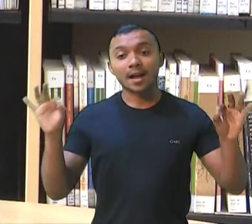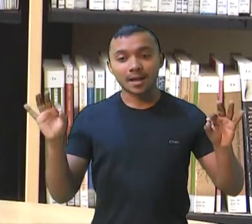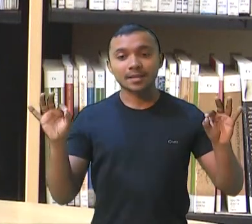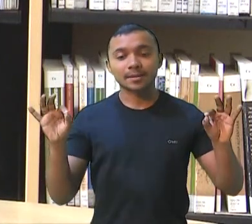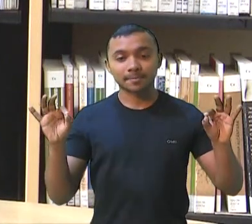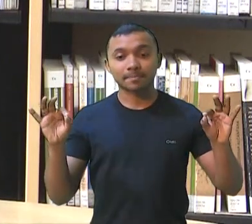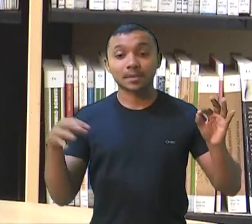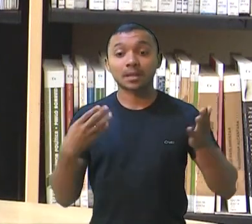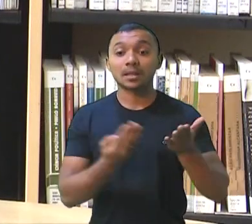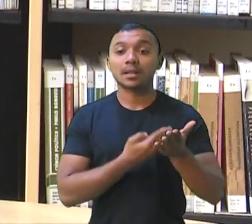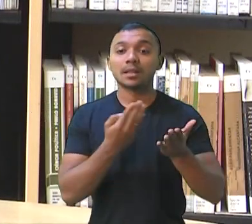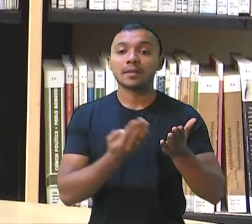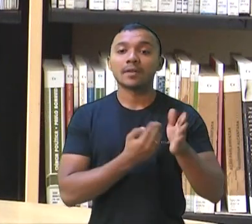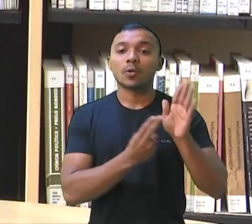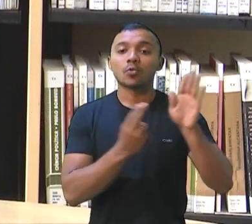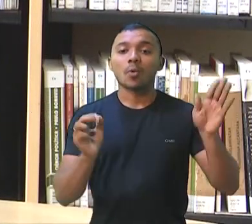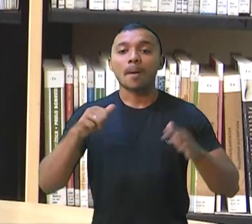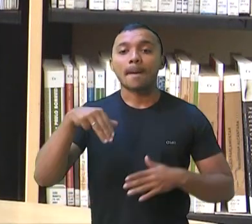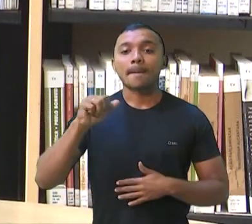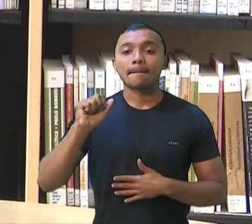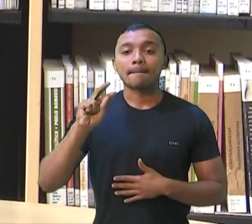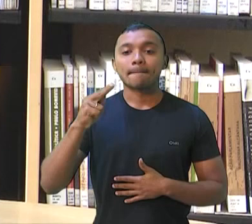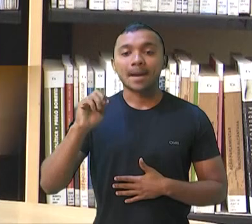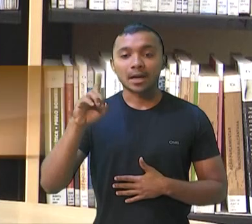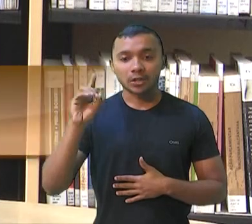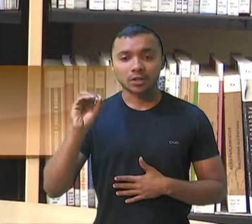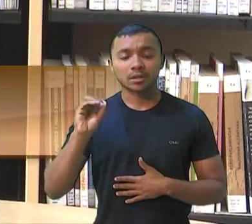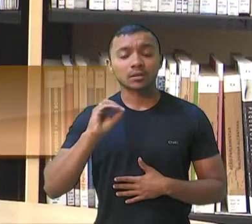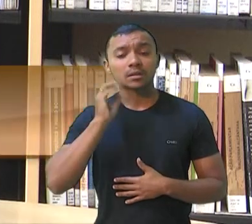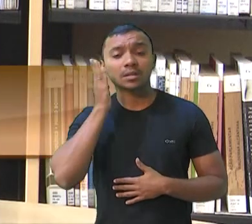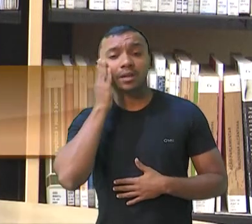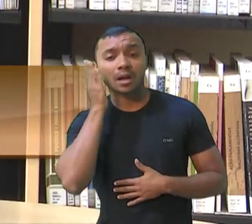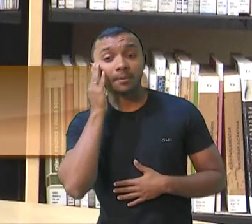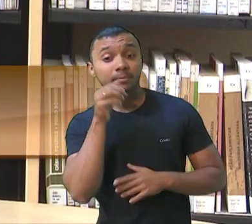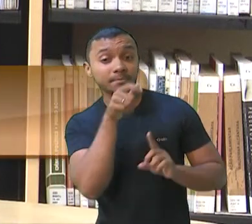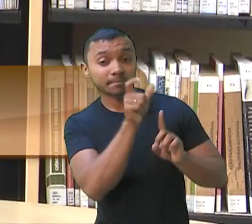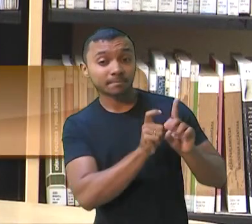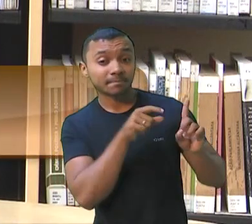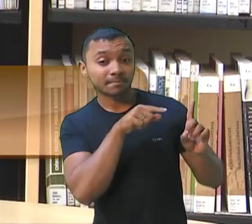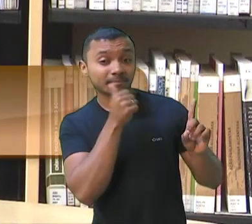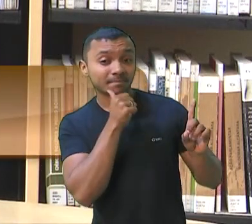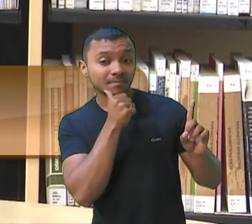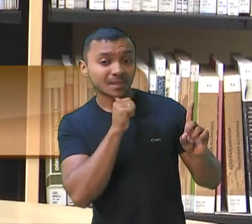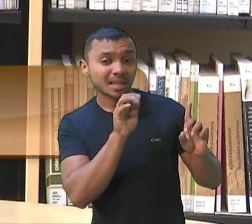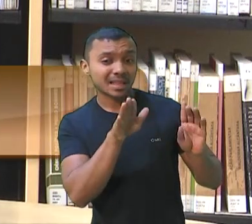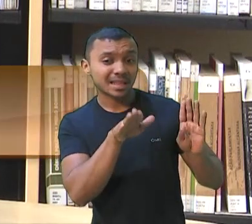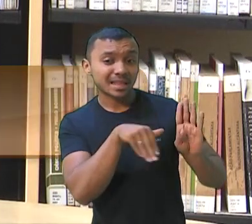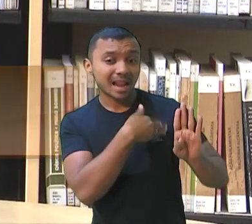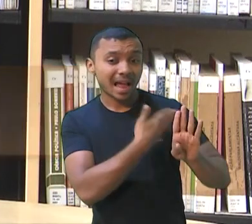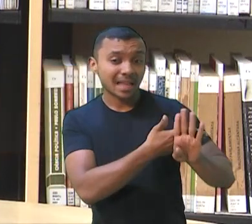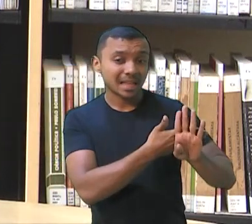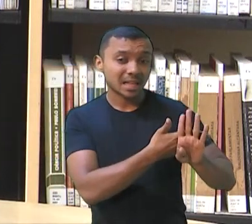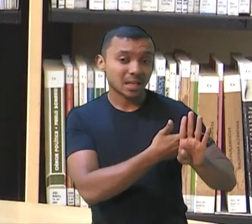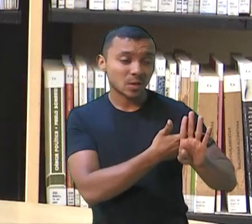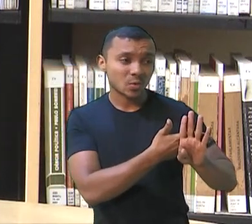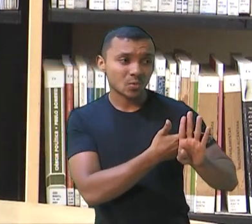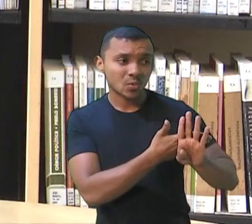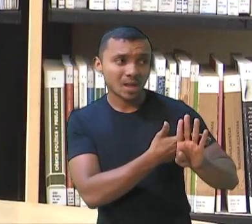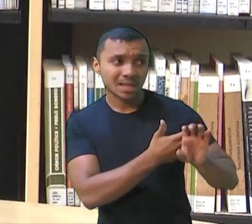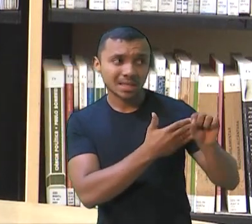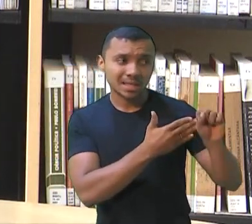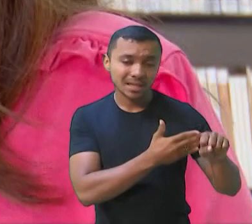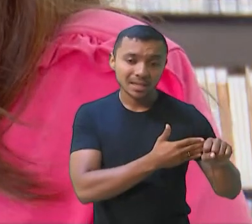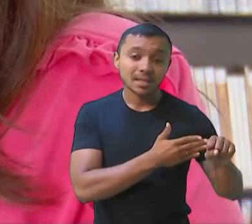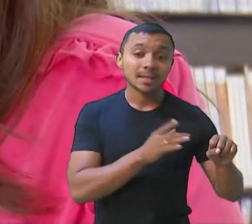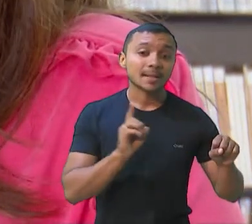Capitu. Porque todo mundo quer saber se a Capitu traiu o Bentinho ou não, né? No livro Dom Casmurro, né?